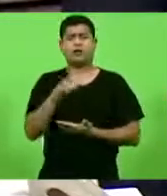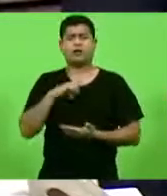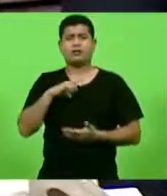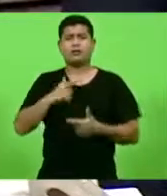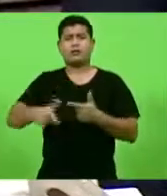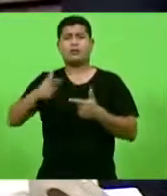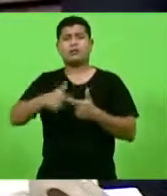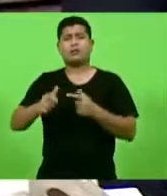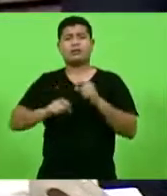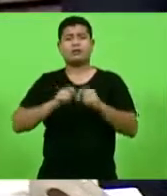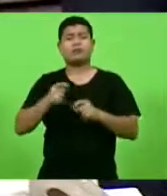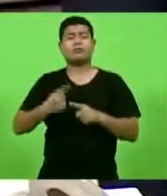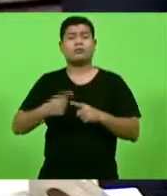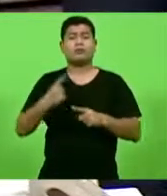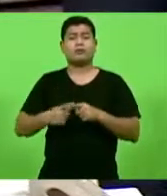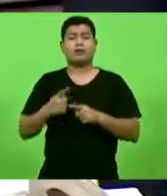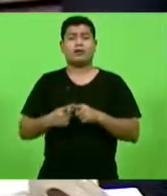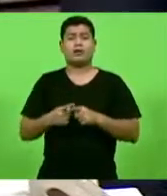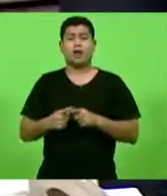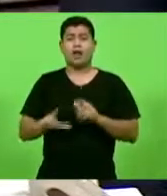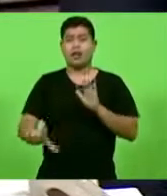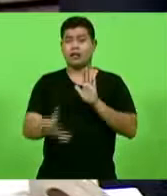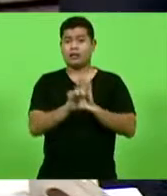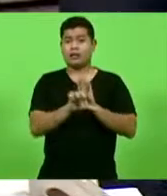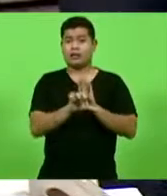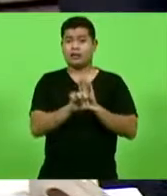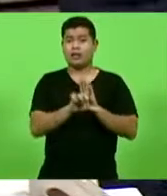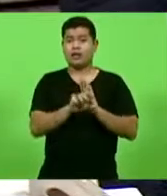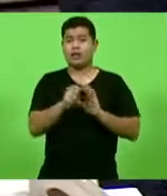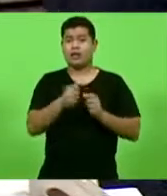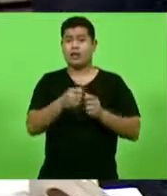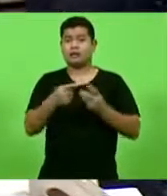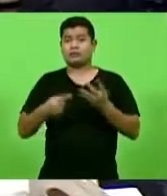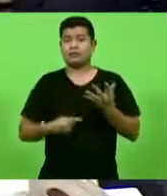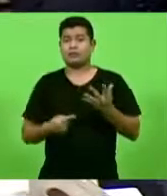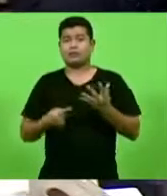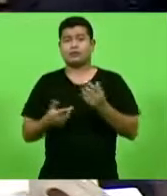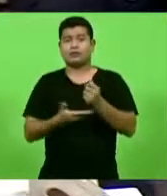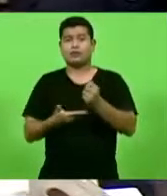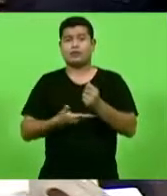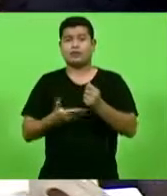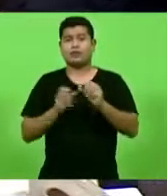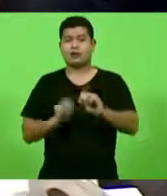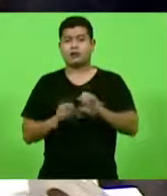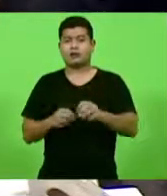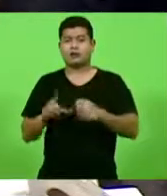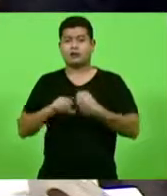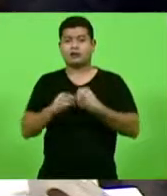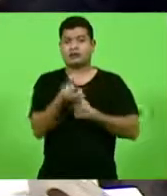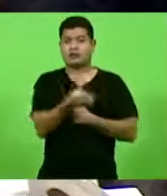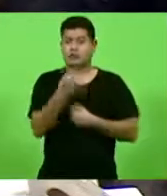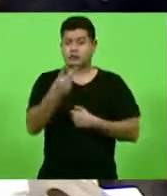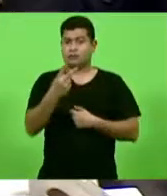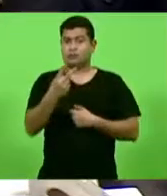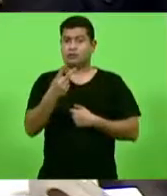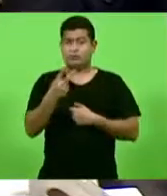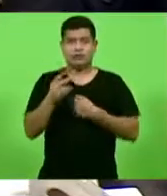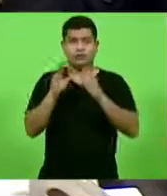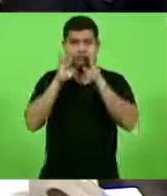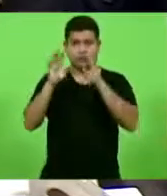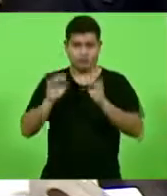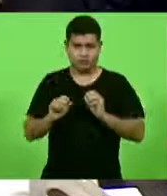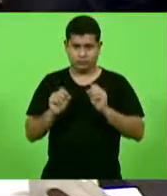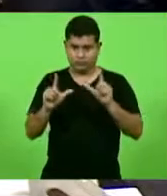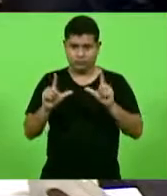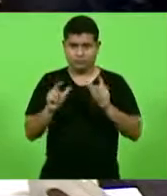problema, porque a Lei de Diretrizes e Bases da Educação, no seu artigo 62, e preste atenção, fala o